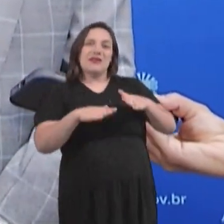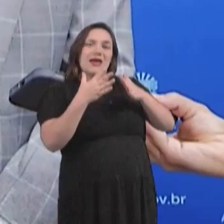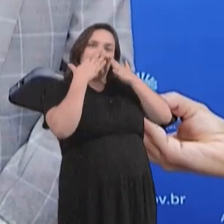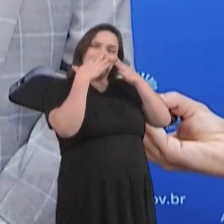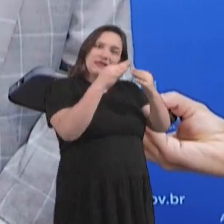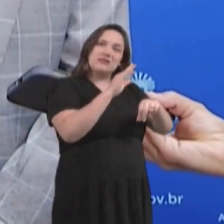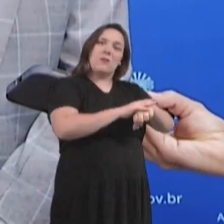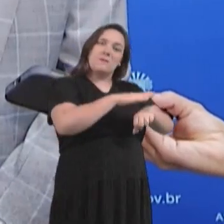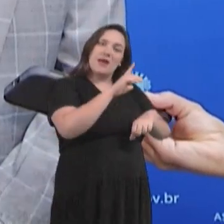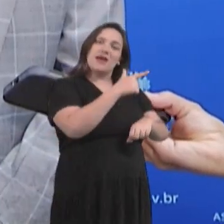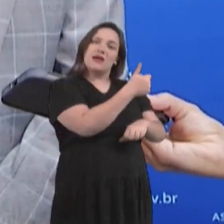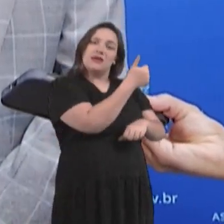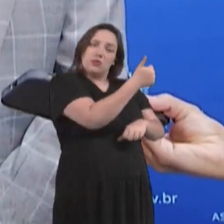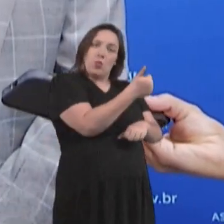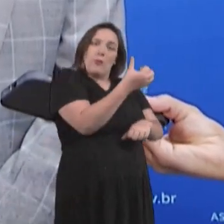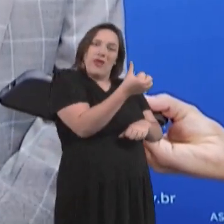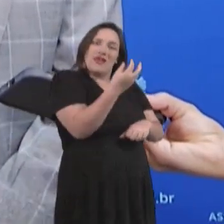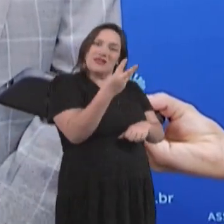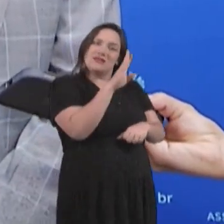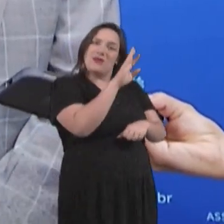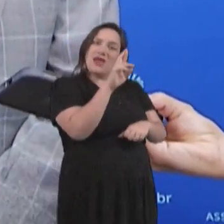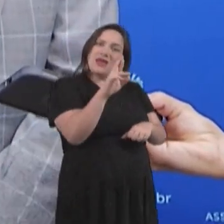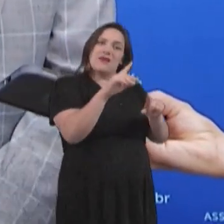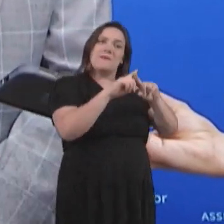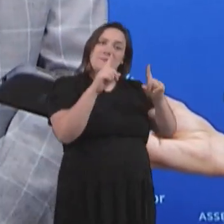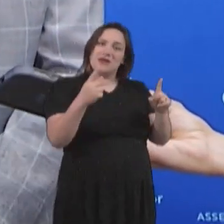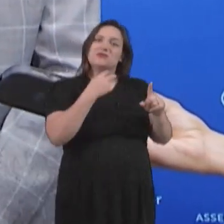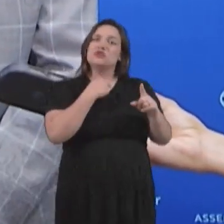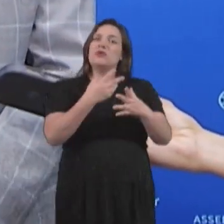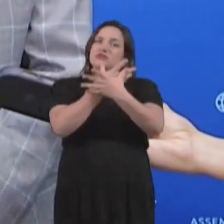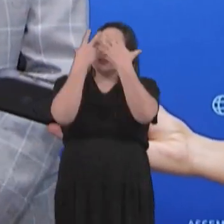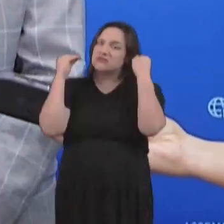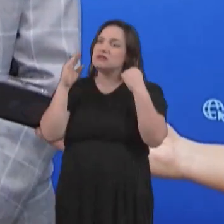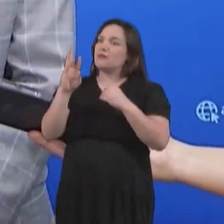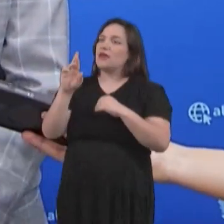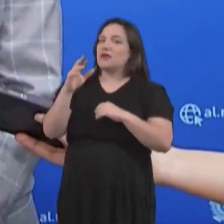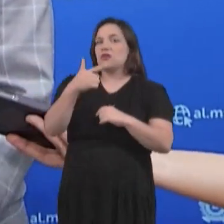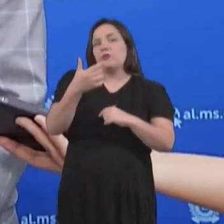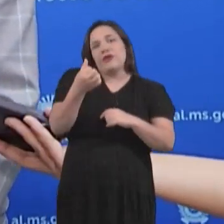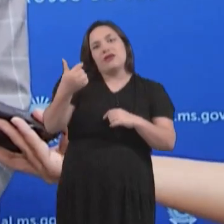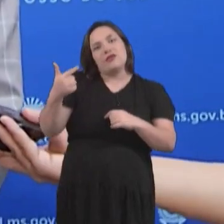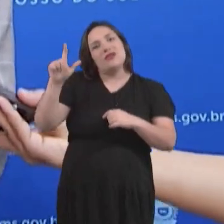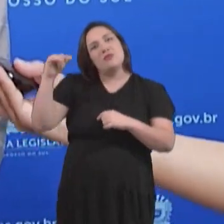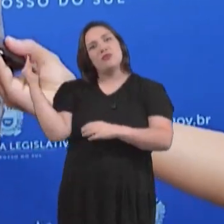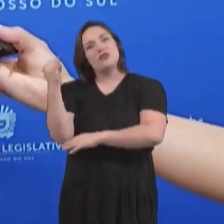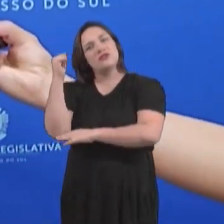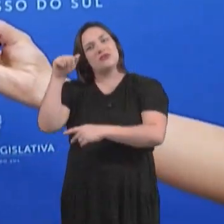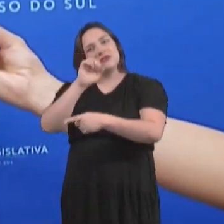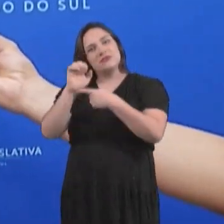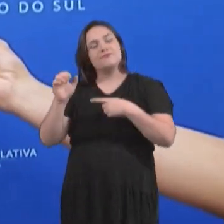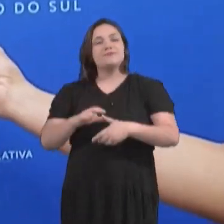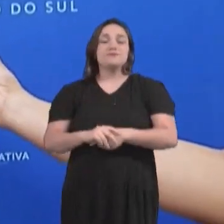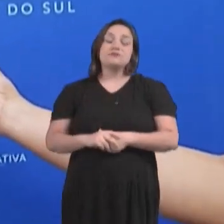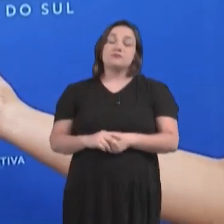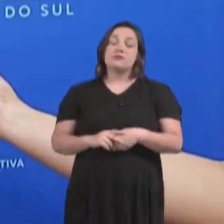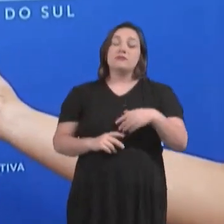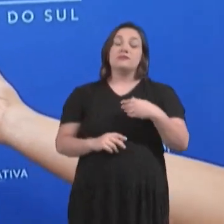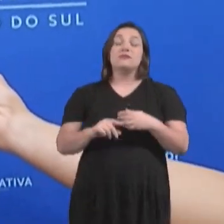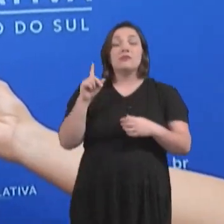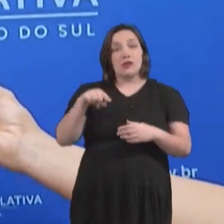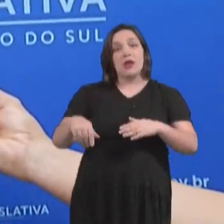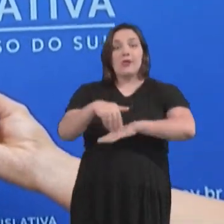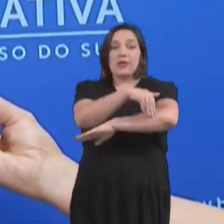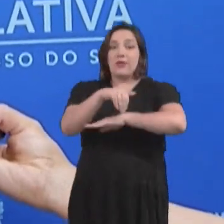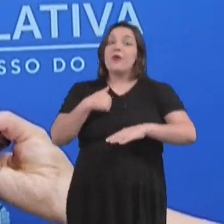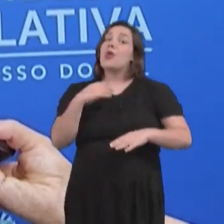mais protagonismo aqui nas discussões da casa. Por que a gente também não pode esquecer dessa rodovia tão importante aqui para o nosso estado? É uma rodovia que eu conheço bem,